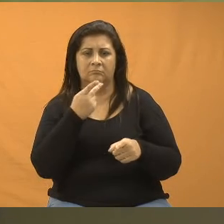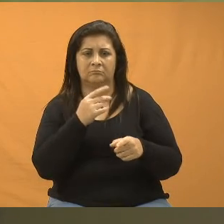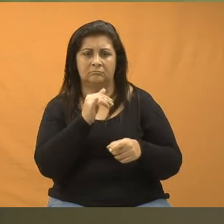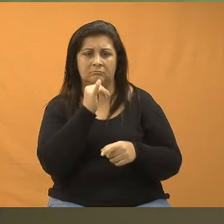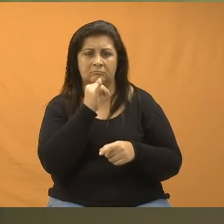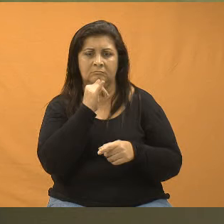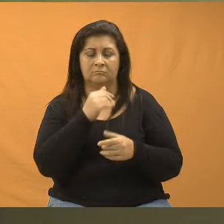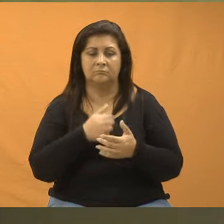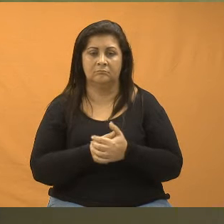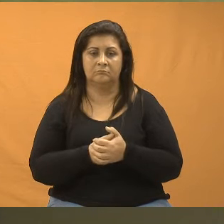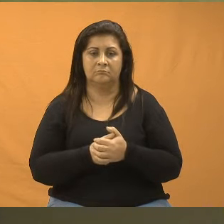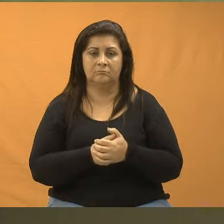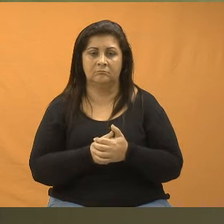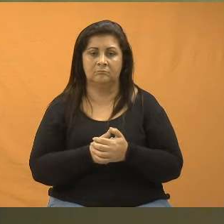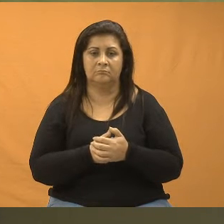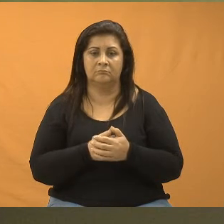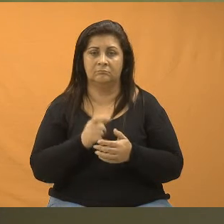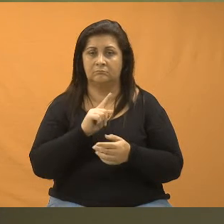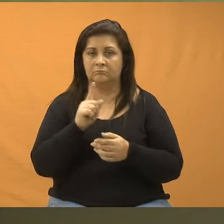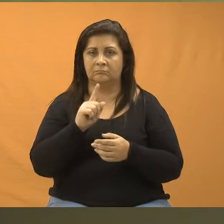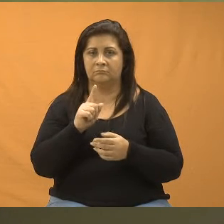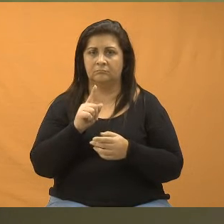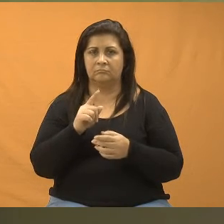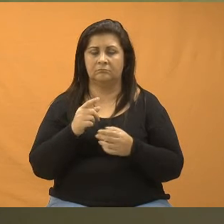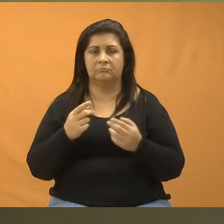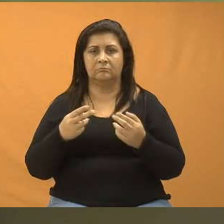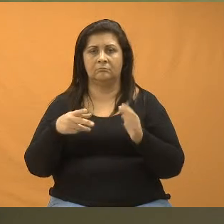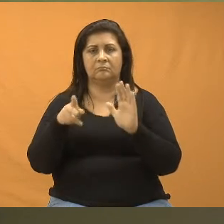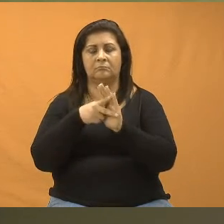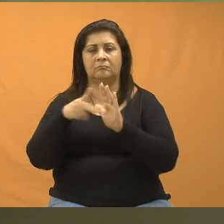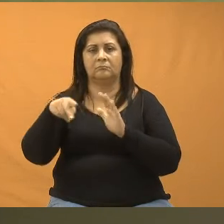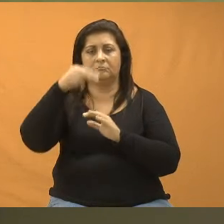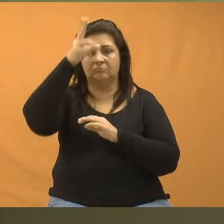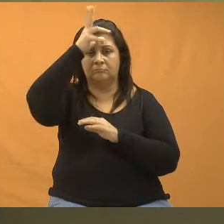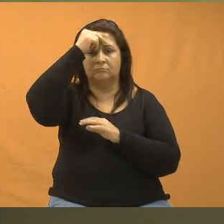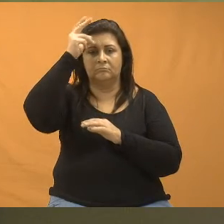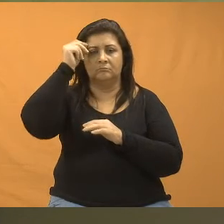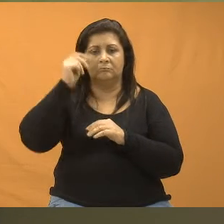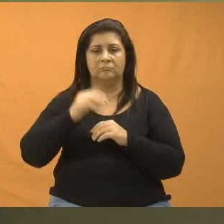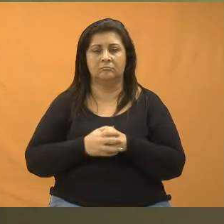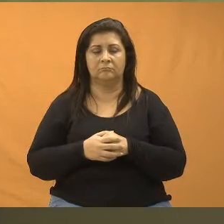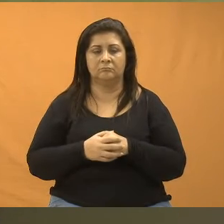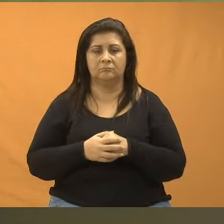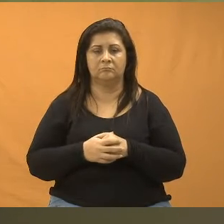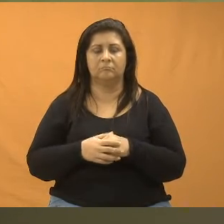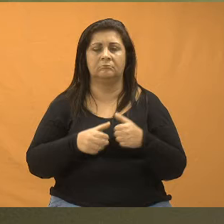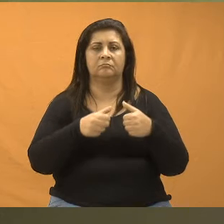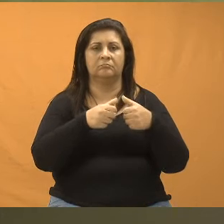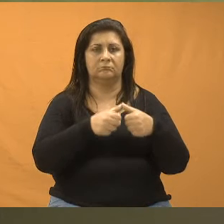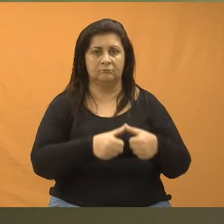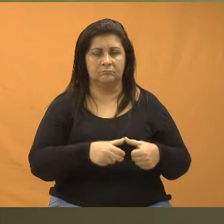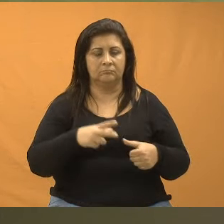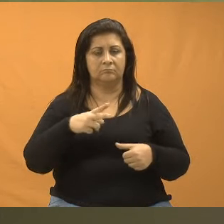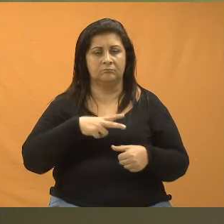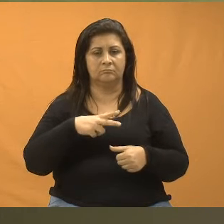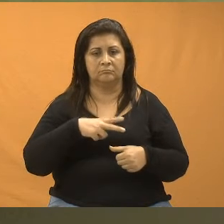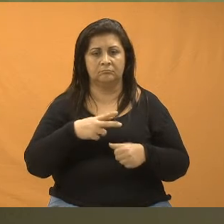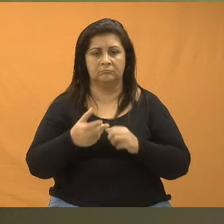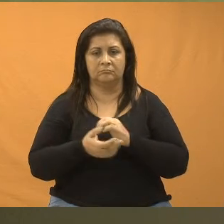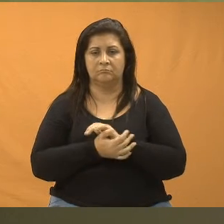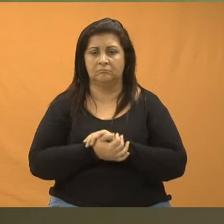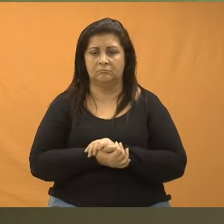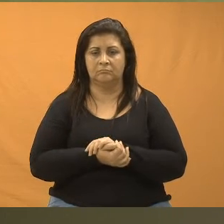deu, não foi um exemplo de municipalização. A Santa Casa continua sendo um CNPJ privado